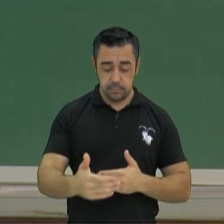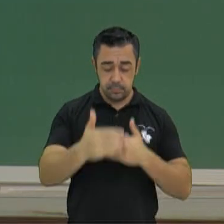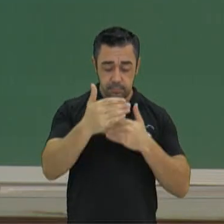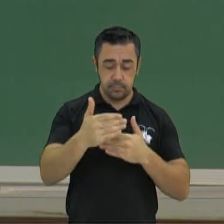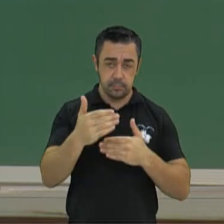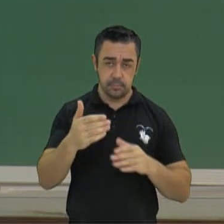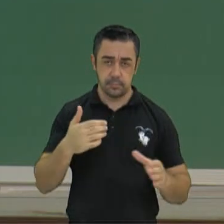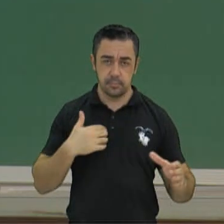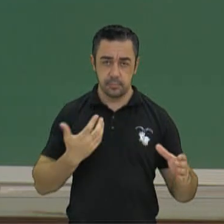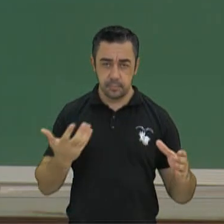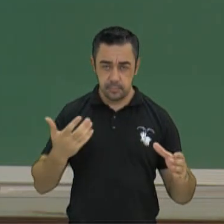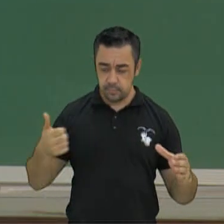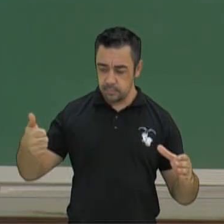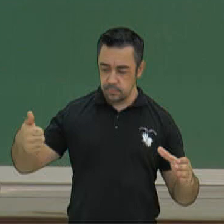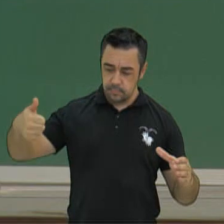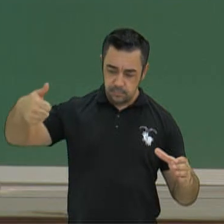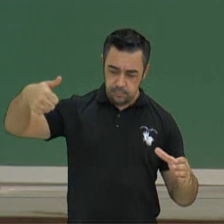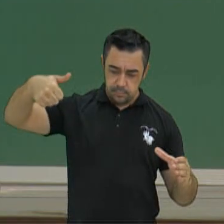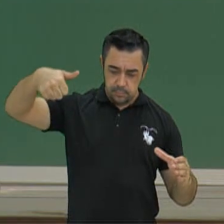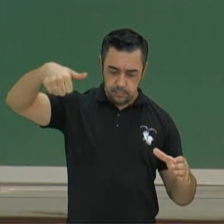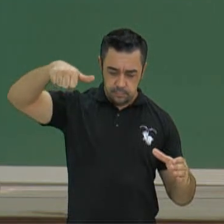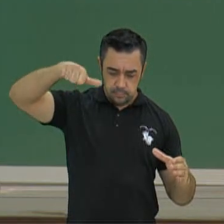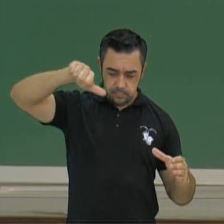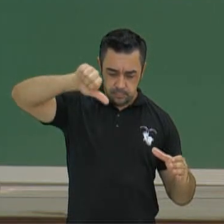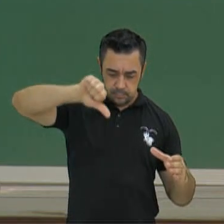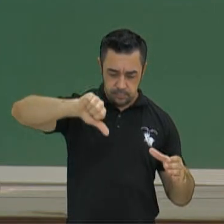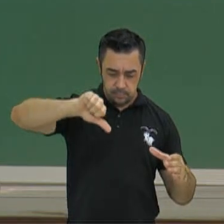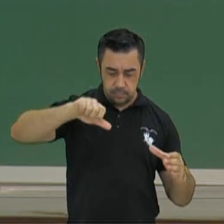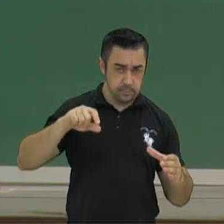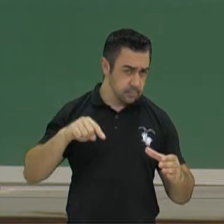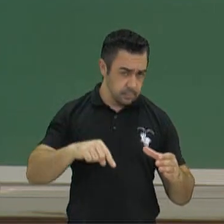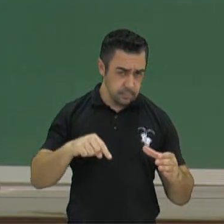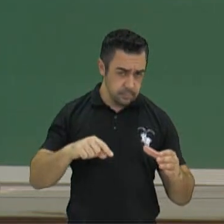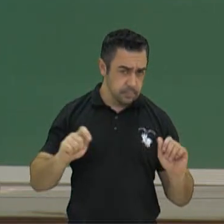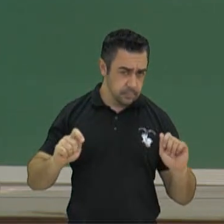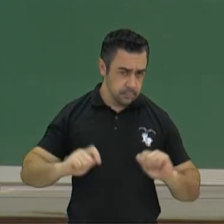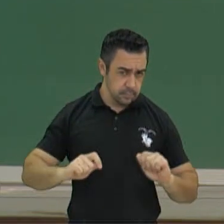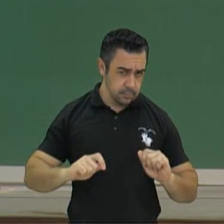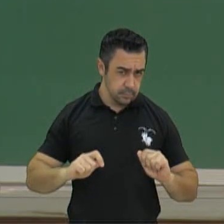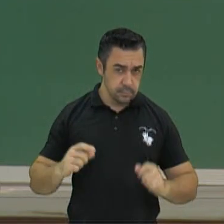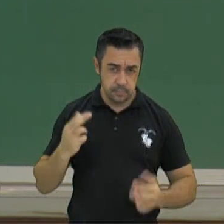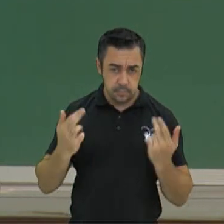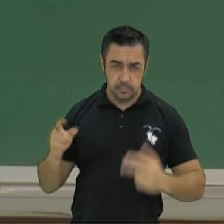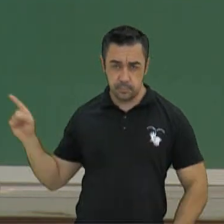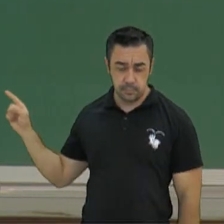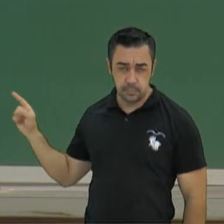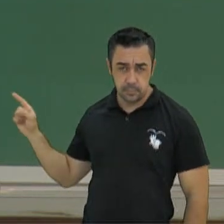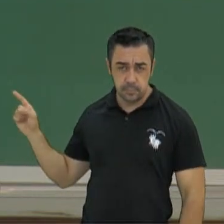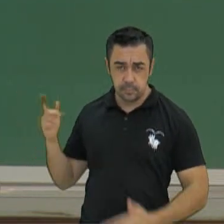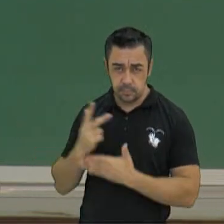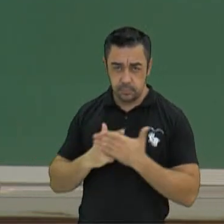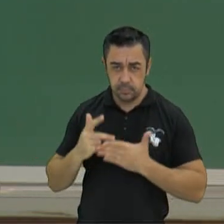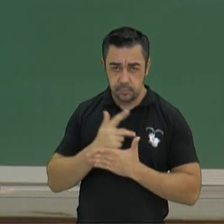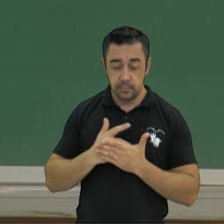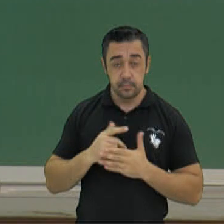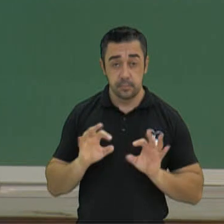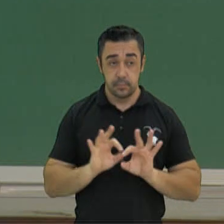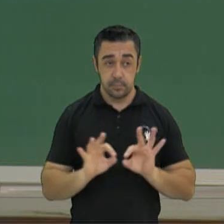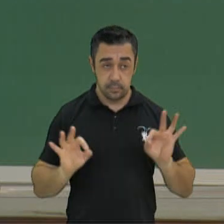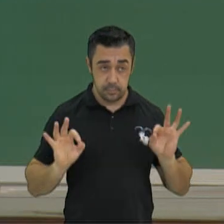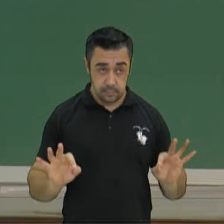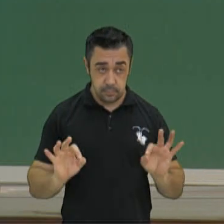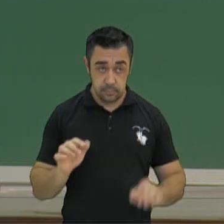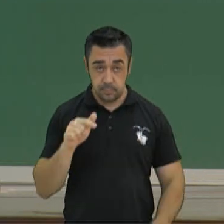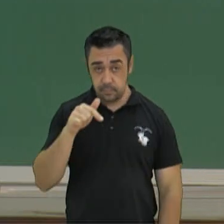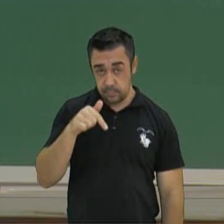e eu quero despejar o que tem nessa jarra lá dentro da caixa, igual está aqui no desenho. Então, eu tenho uma aresta ali de 7